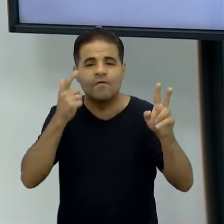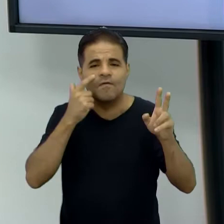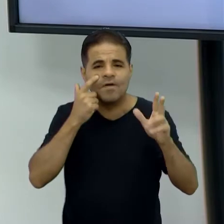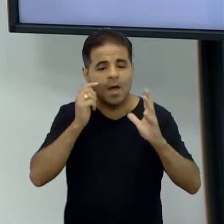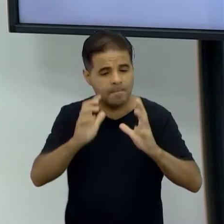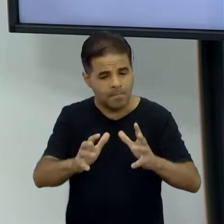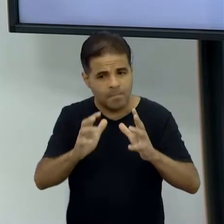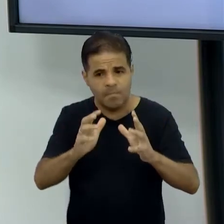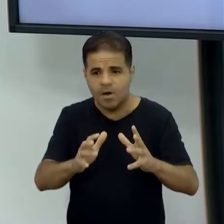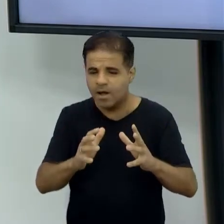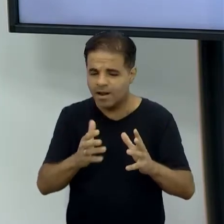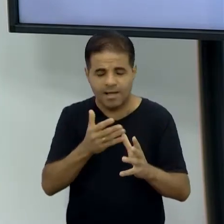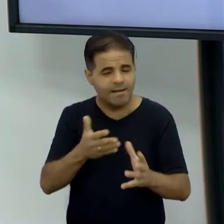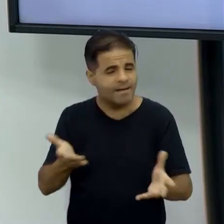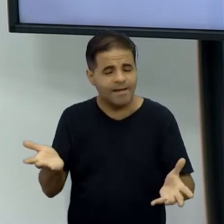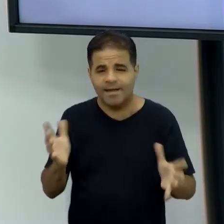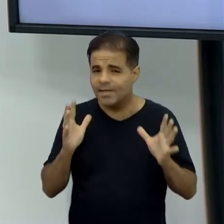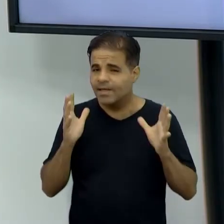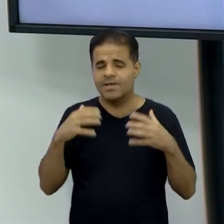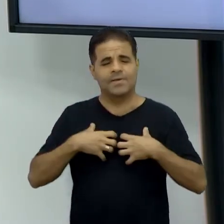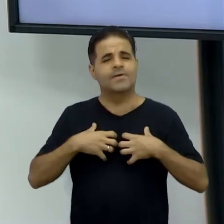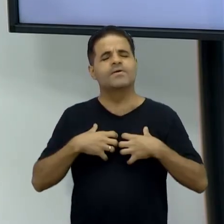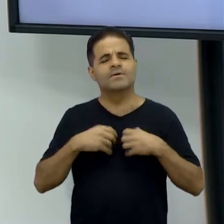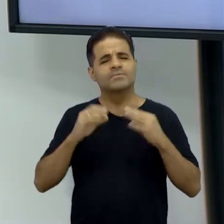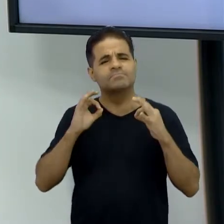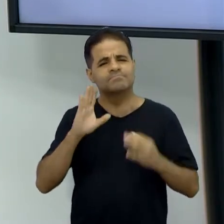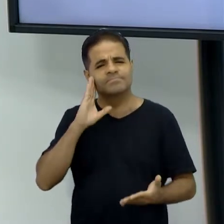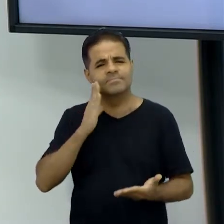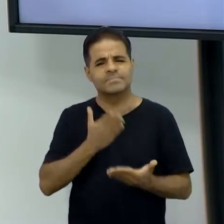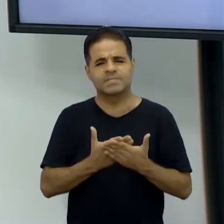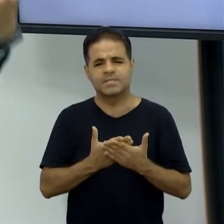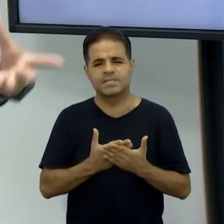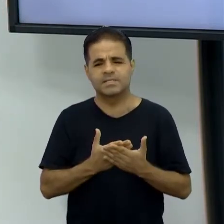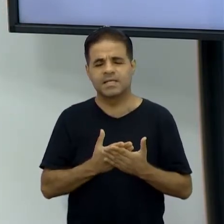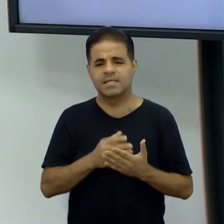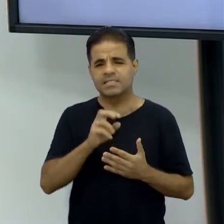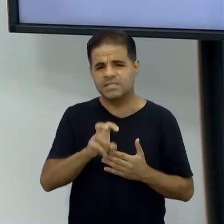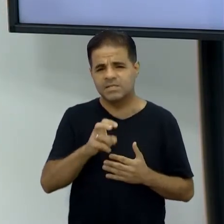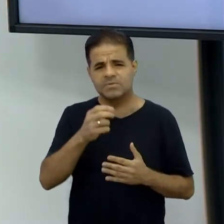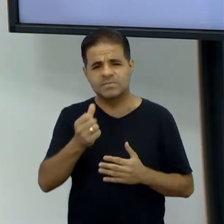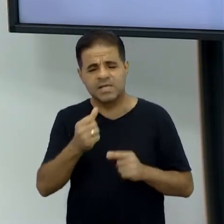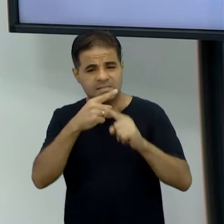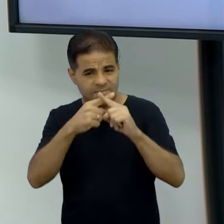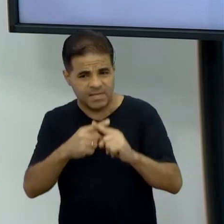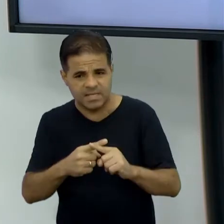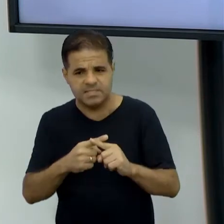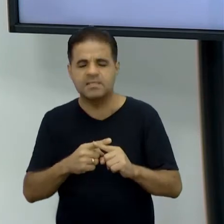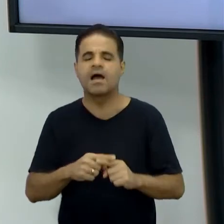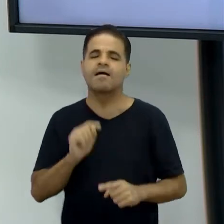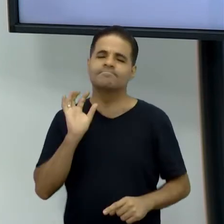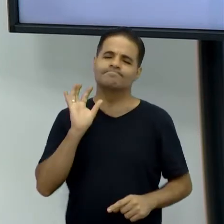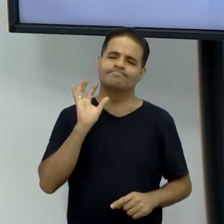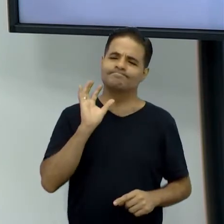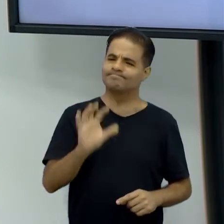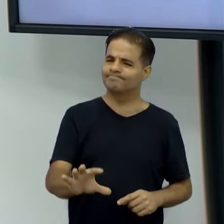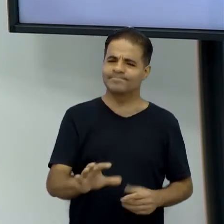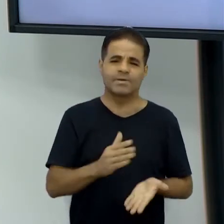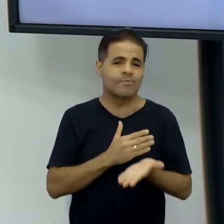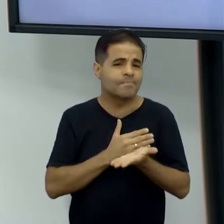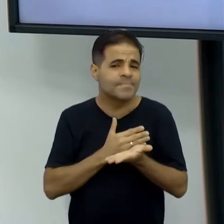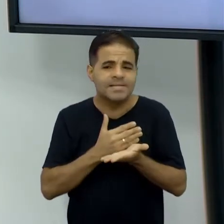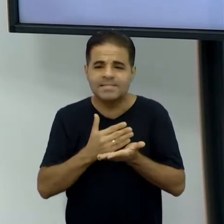a bola, mas isso tudo era... Eu tenho certeza que se vocês jogassem 5, 6 vezes, aquilo ia começar a